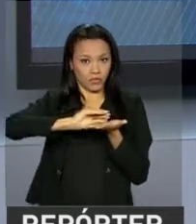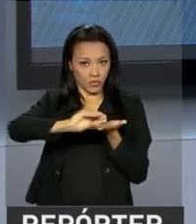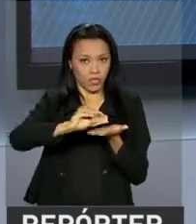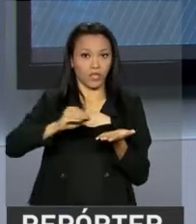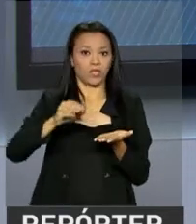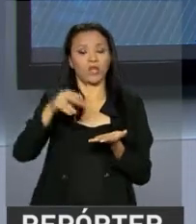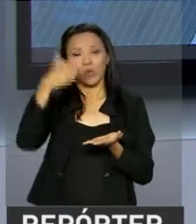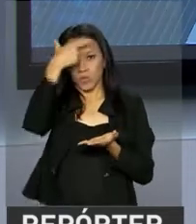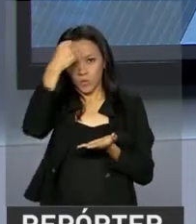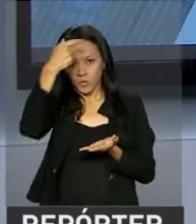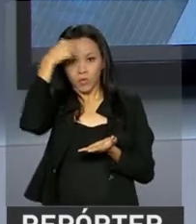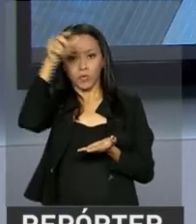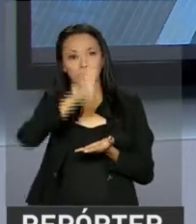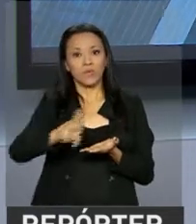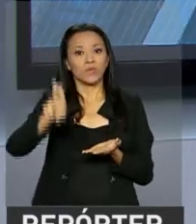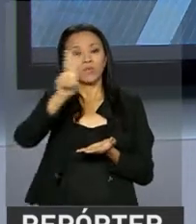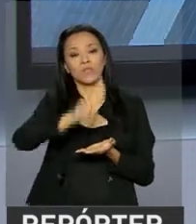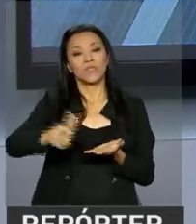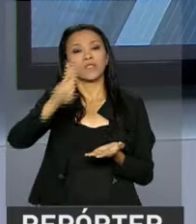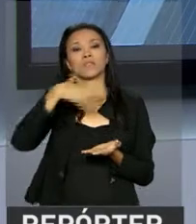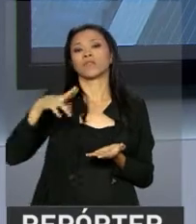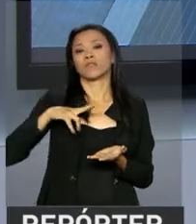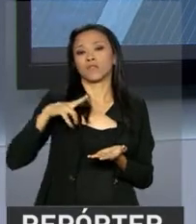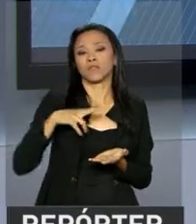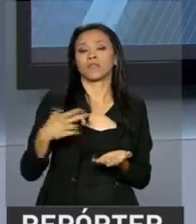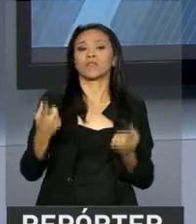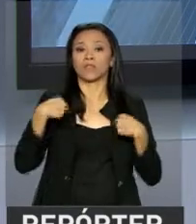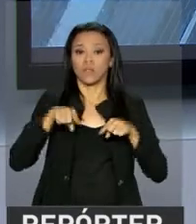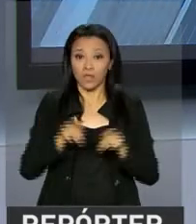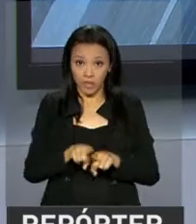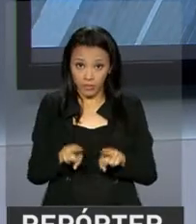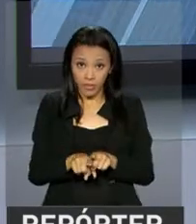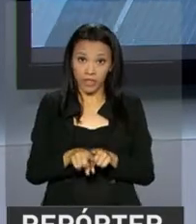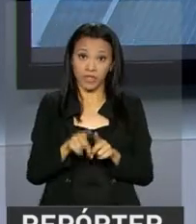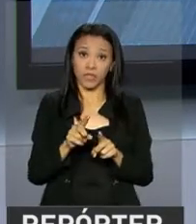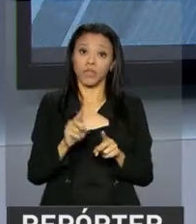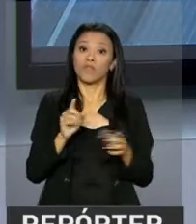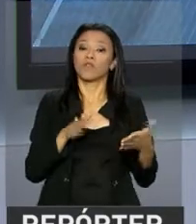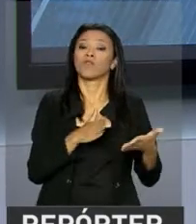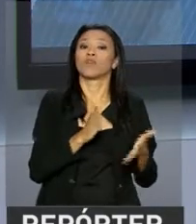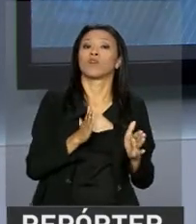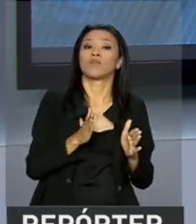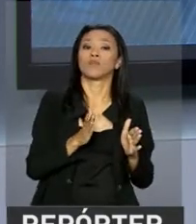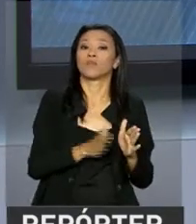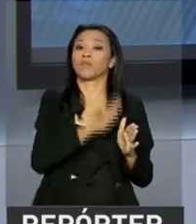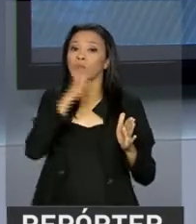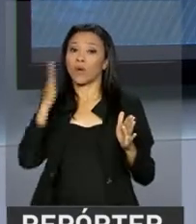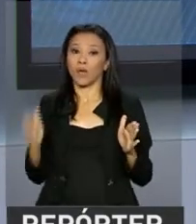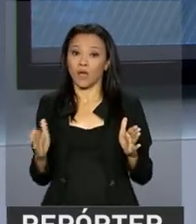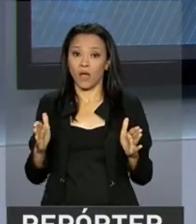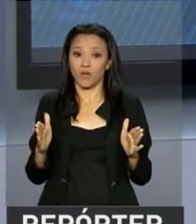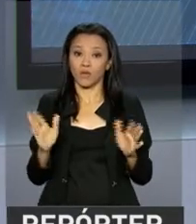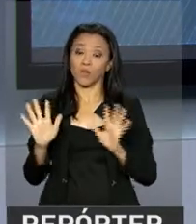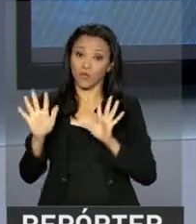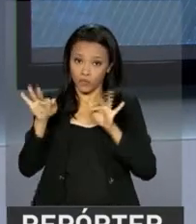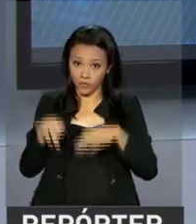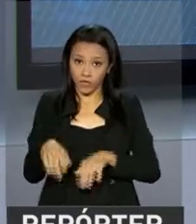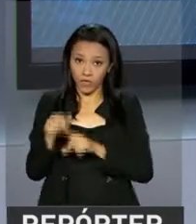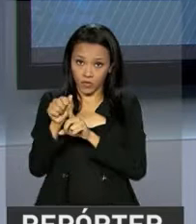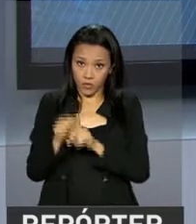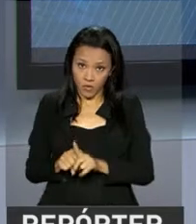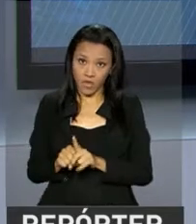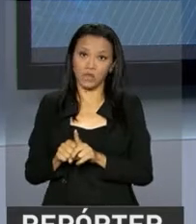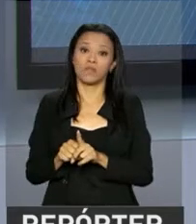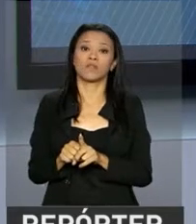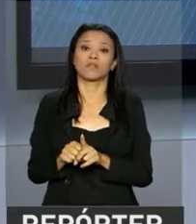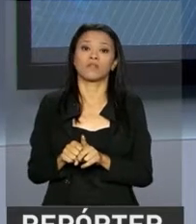em instituições particulares também foi adiada para próximo para o próximo final do mês a data limite